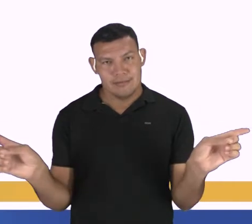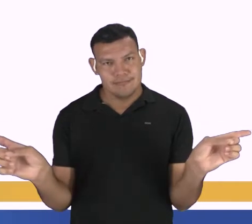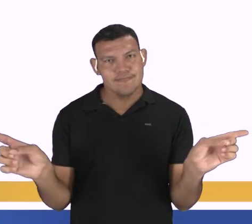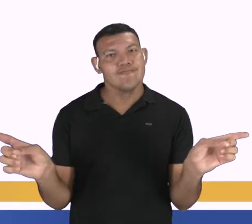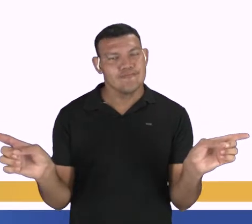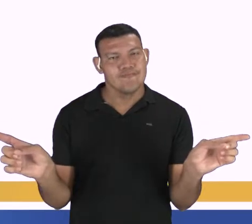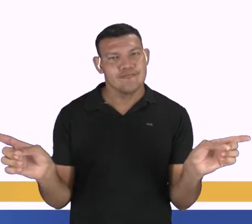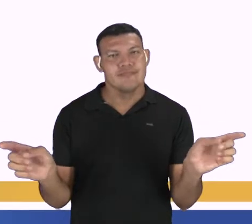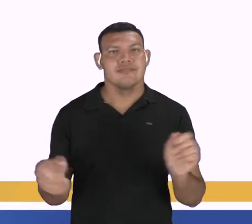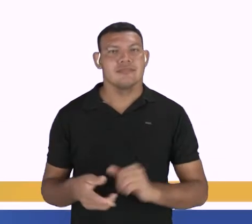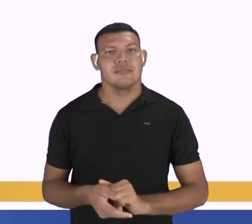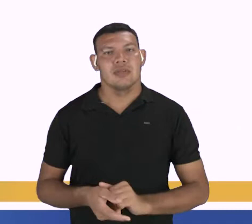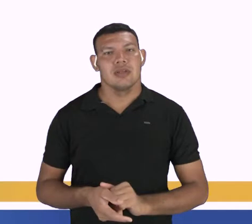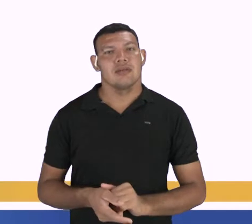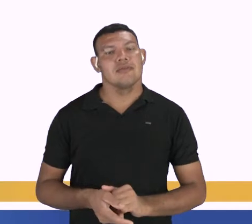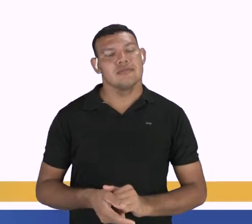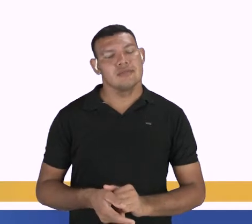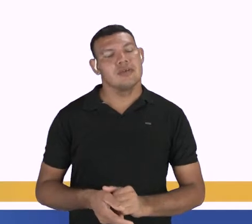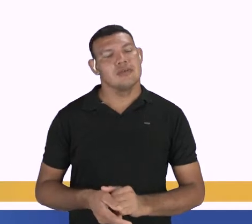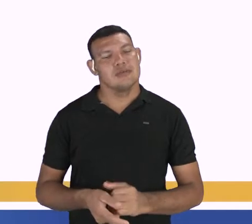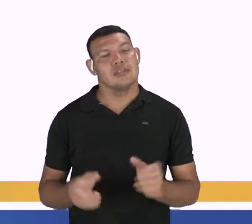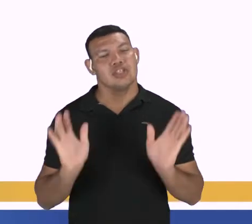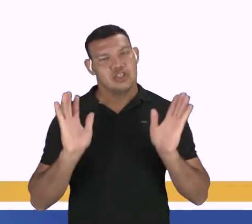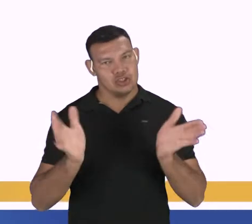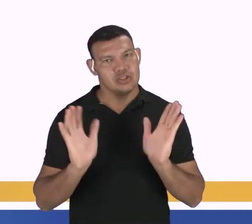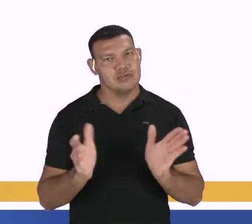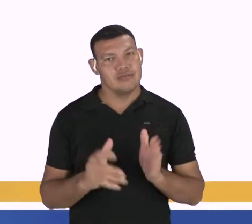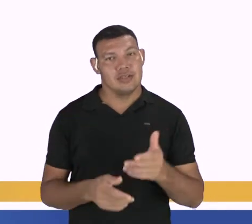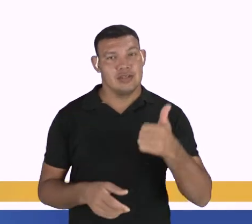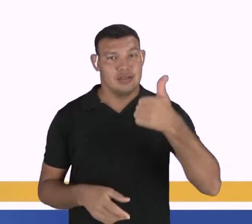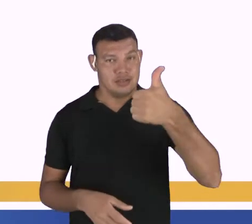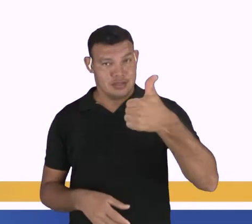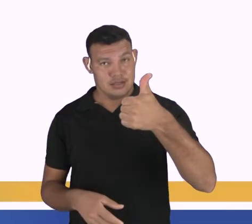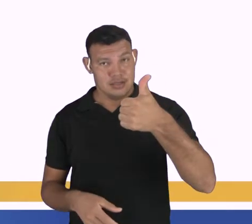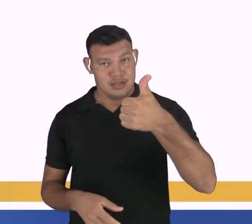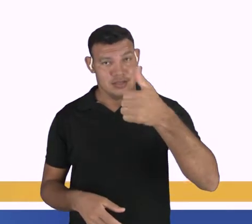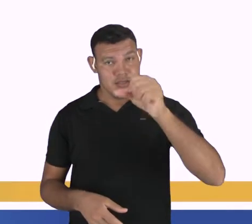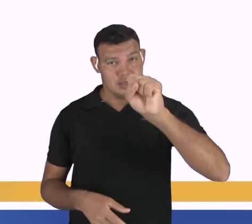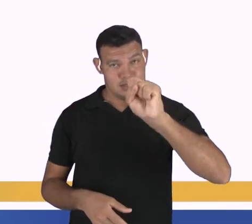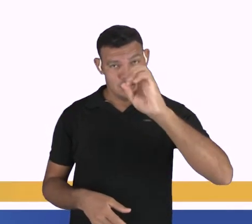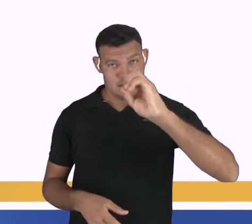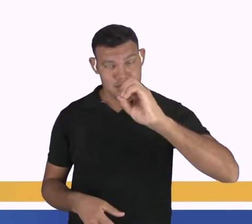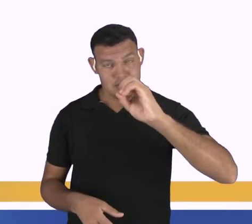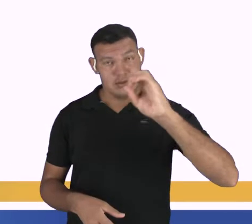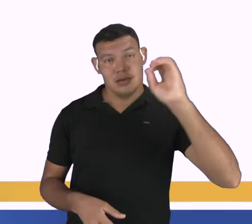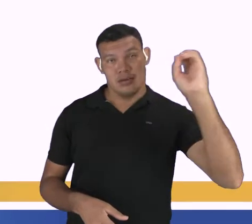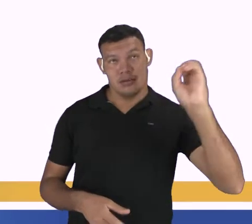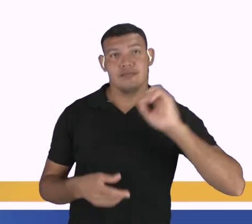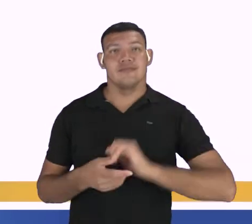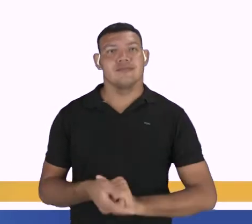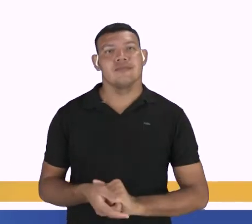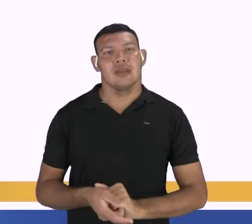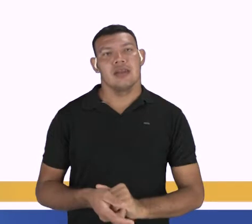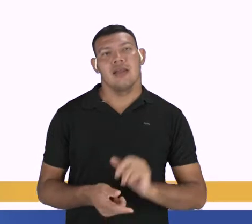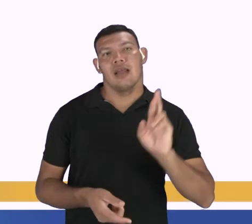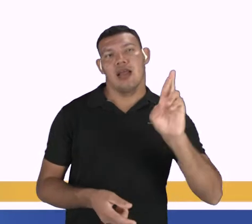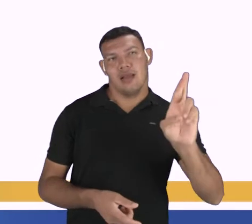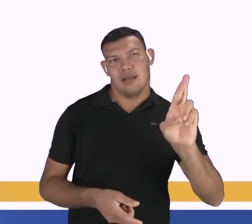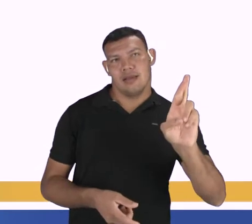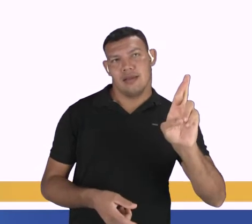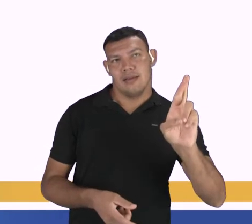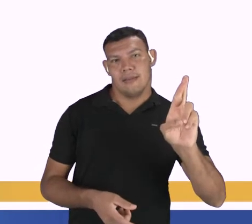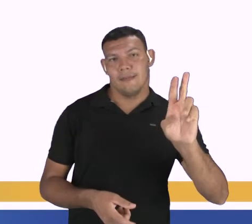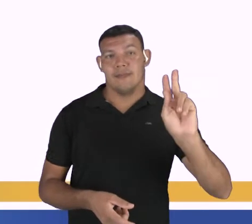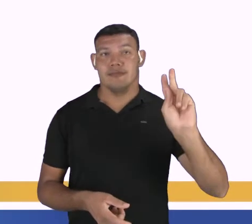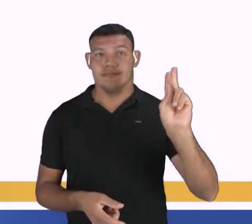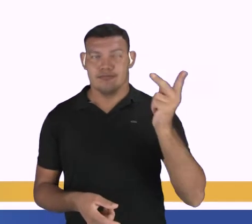nesse caso aí, a setinha já deu meia volta. Então, o ângulo RHB, ele é um ângulo